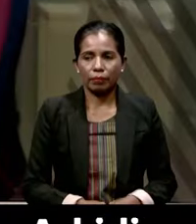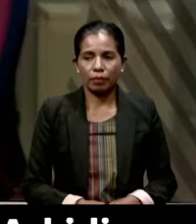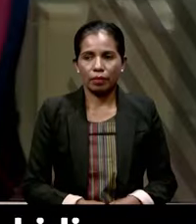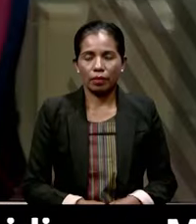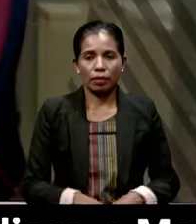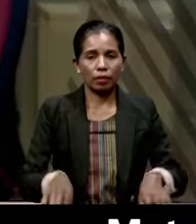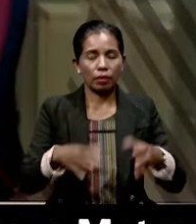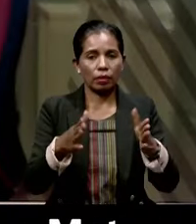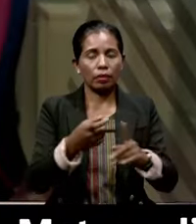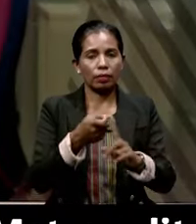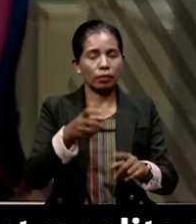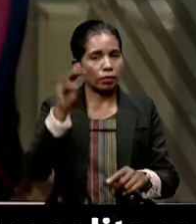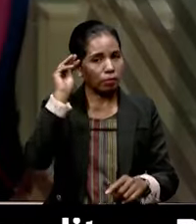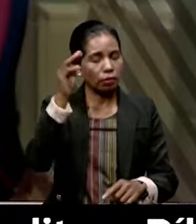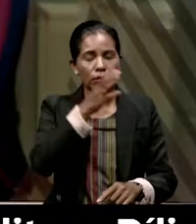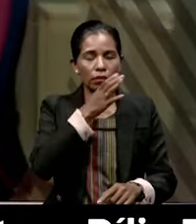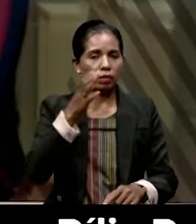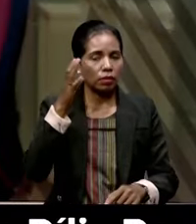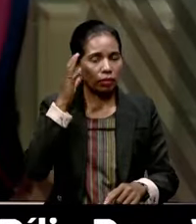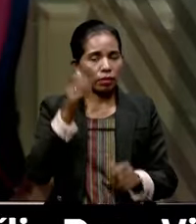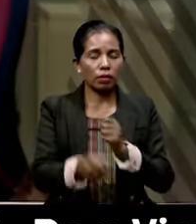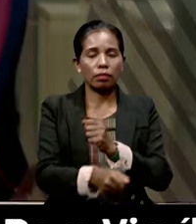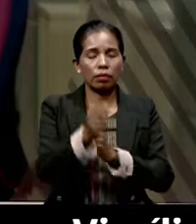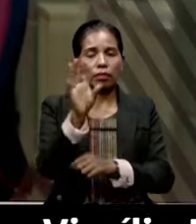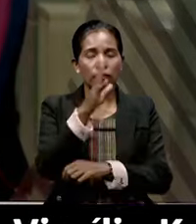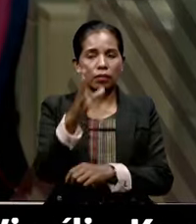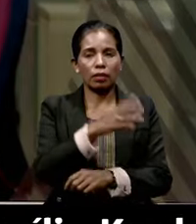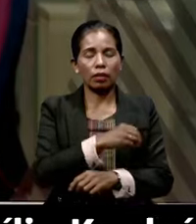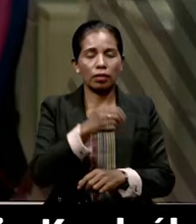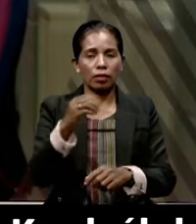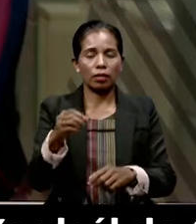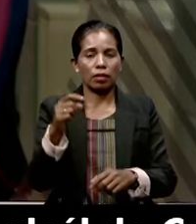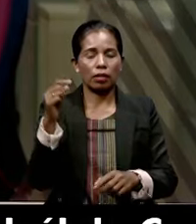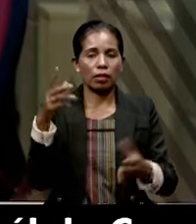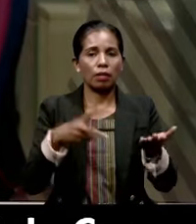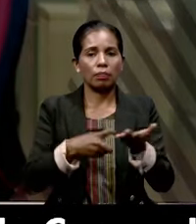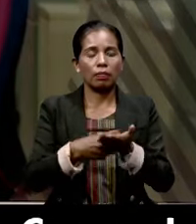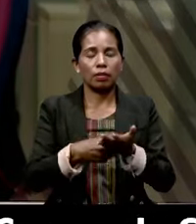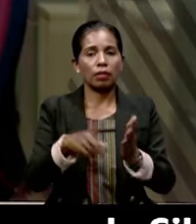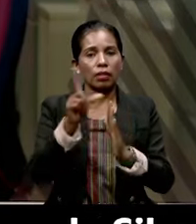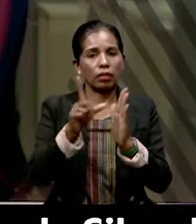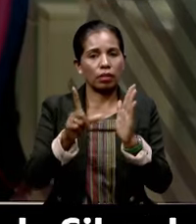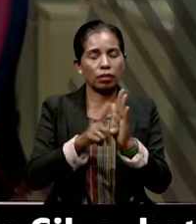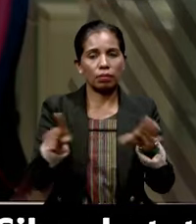funcionário balão com o Ministério da Agricultura, Pecuária e Pesca na Floresta manipula a lista de presença.